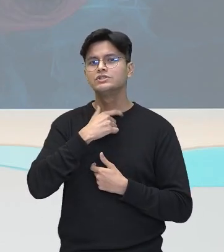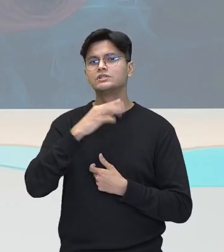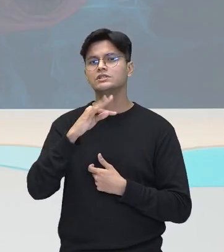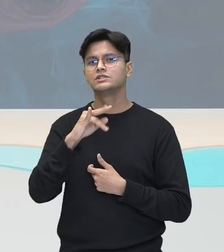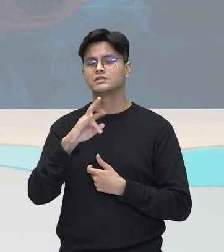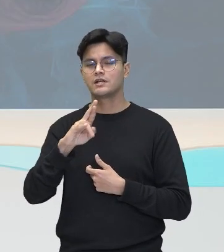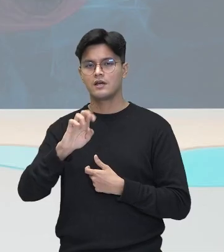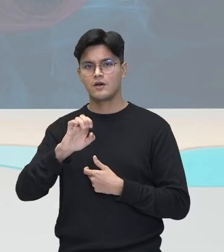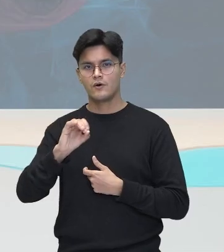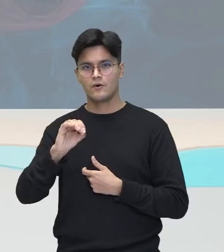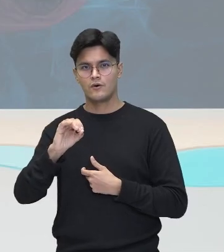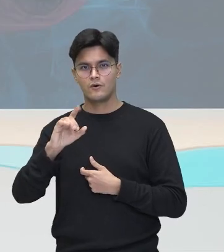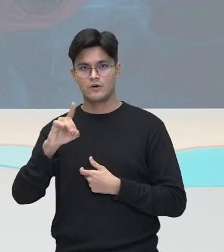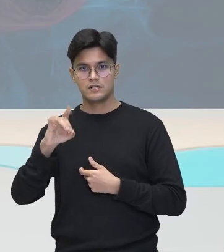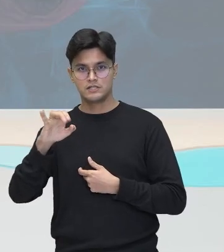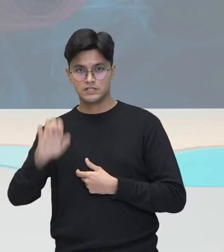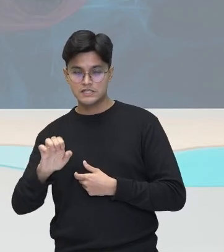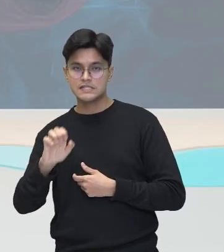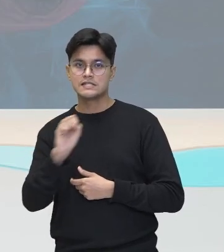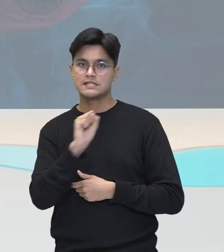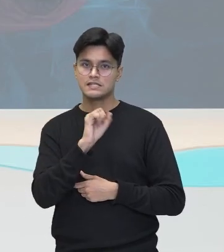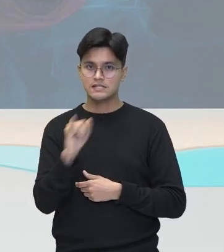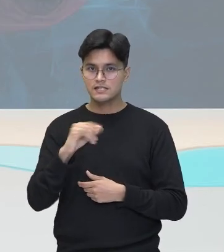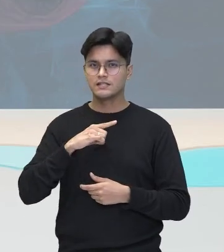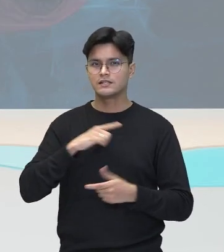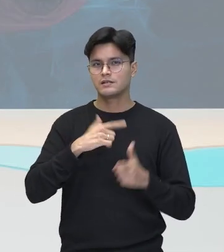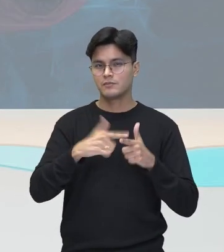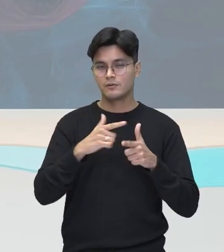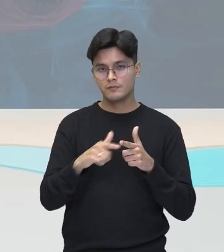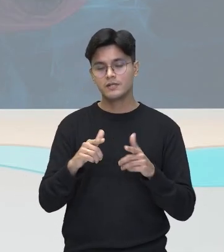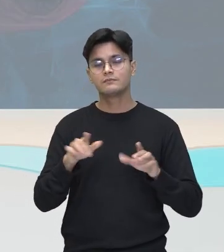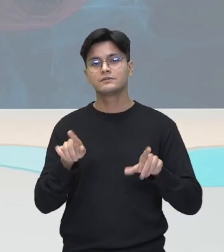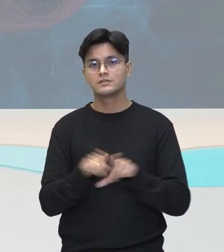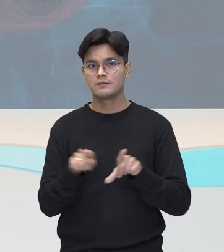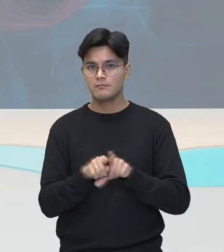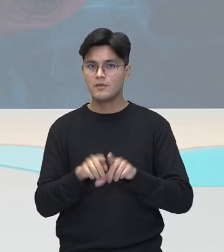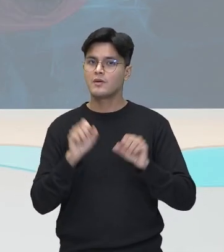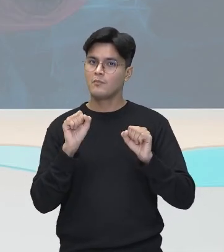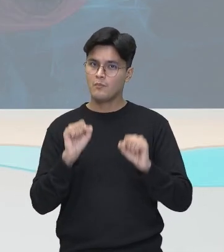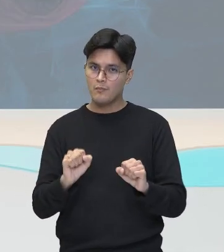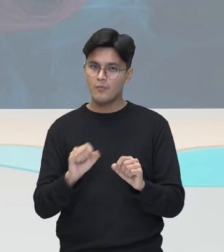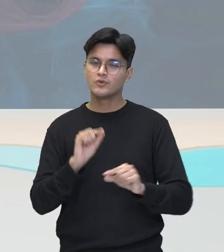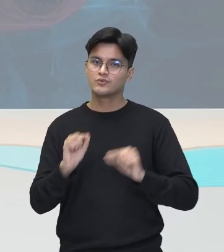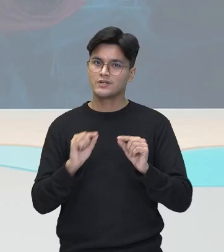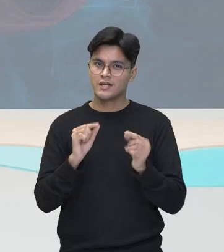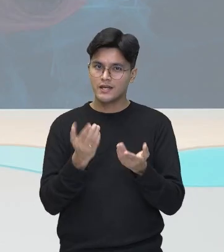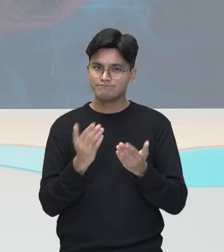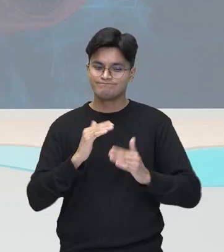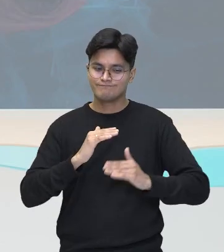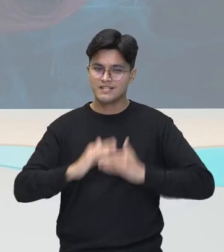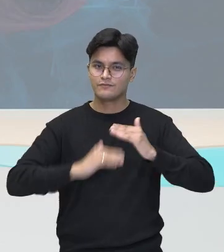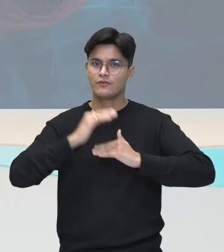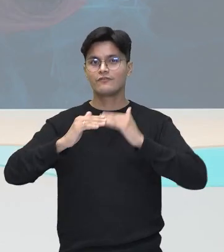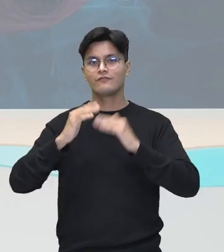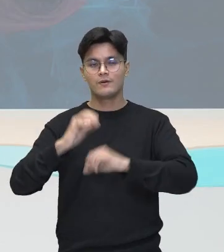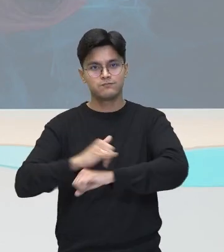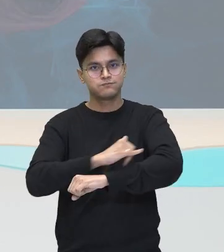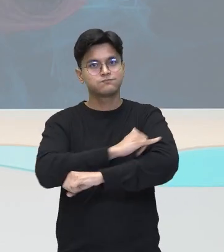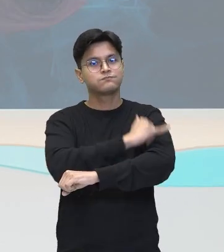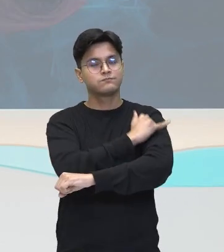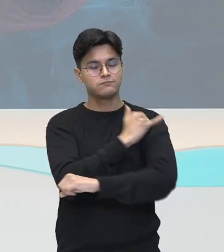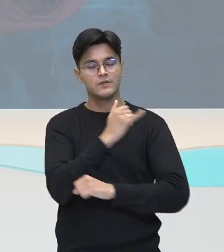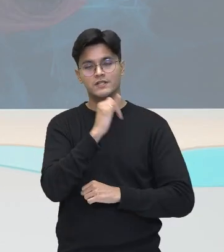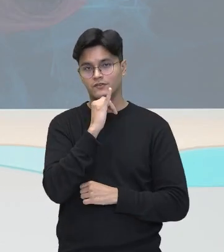alguma disfunção nela, você pode desencadear também esse grau de obesidade, né? Infelizmente